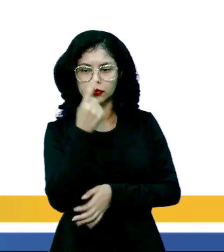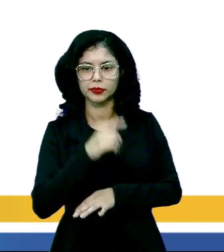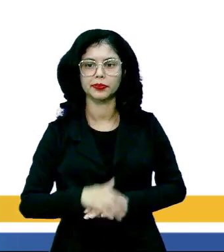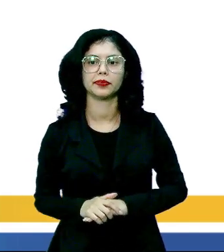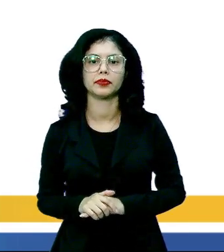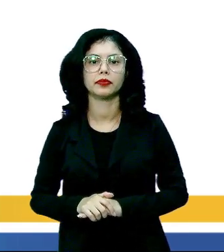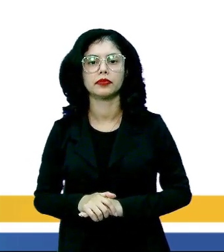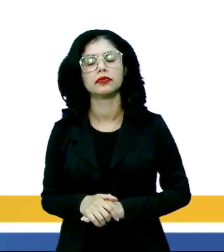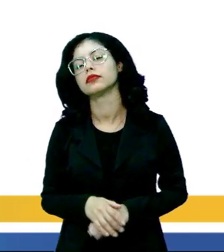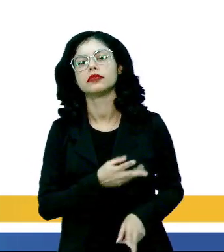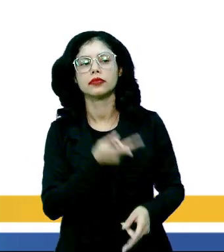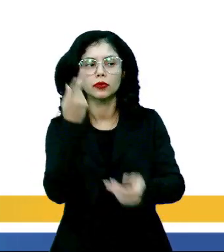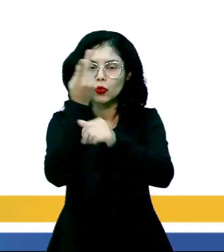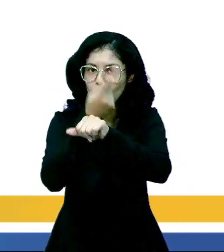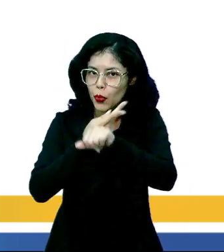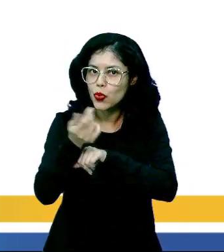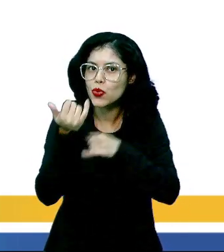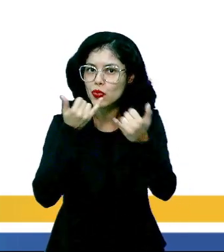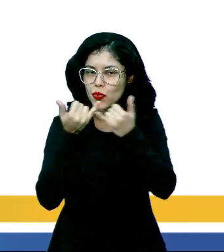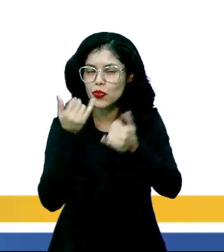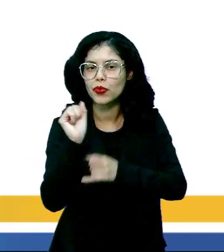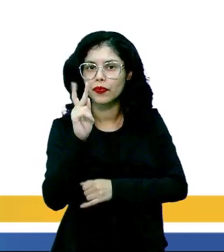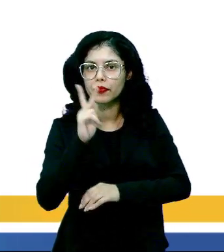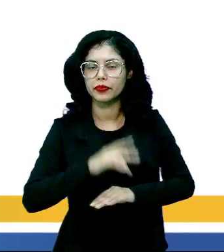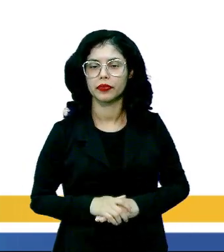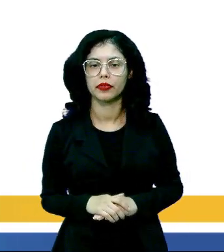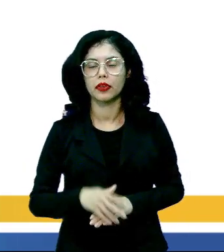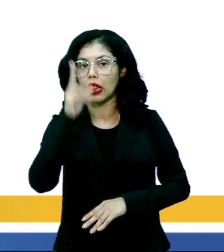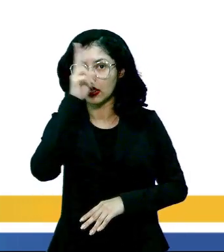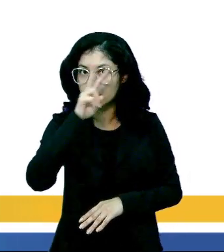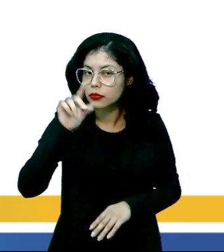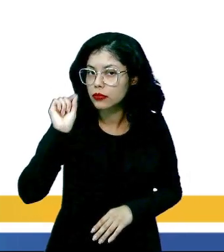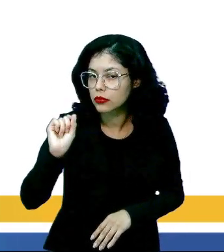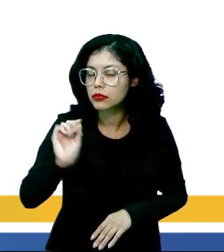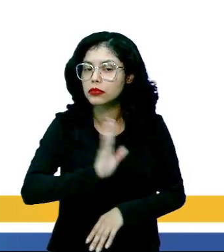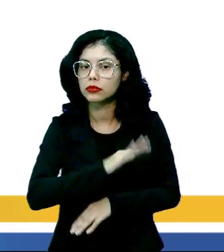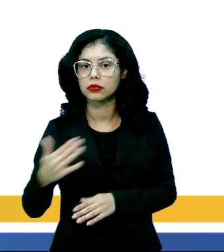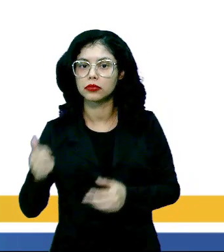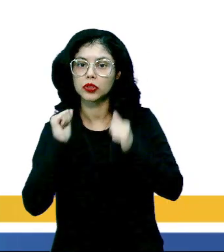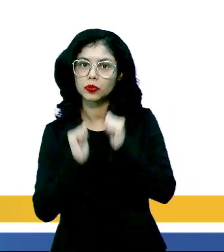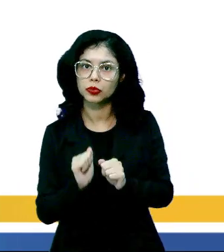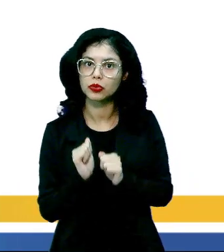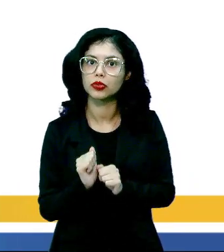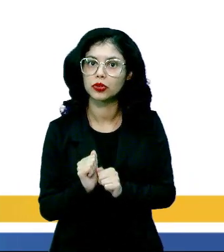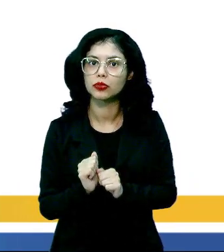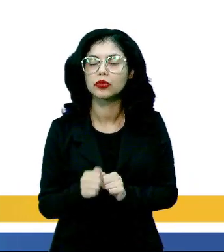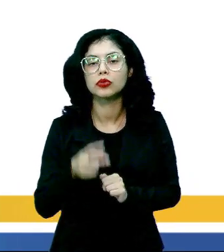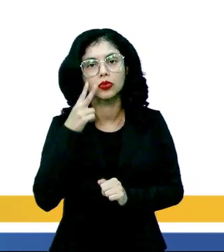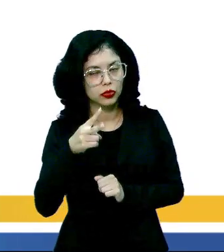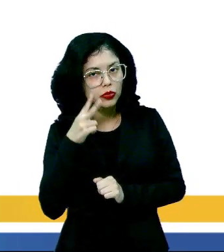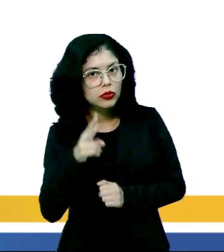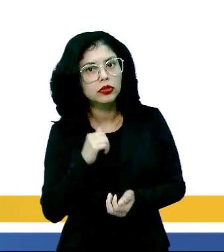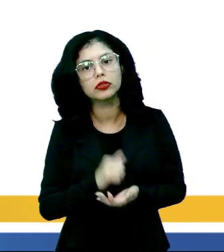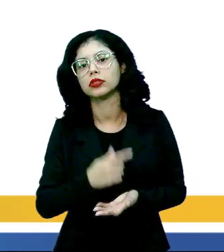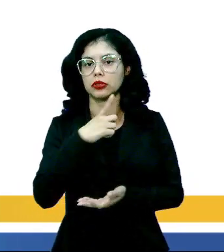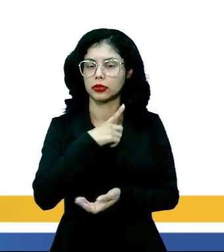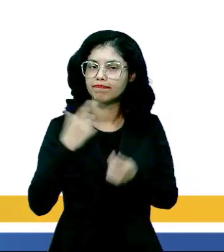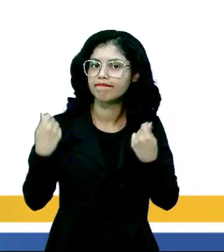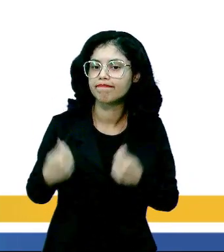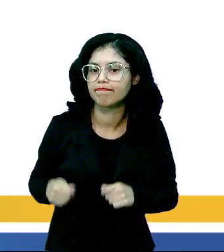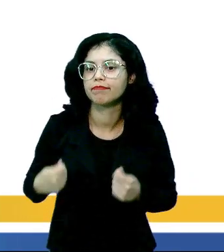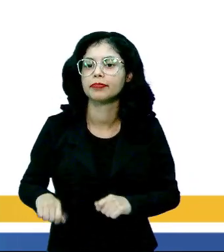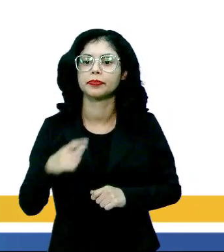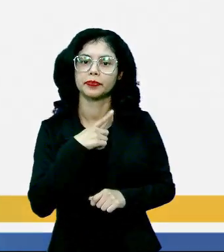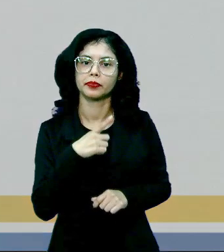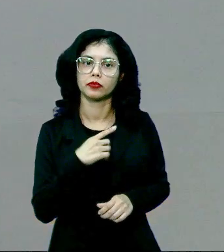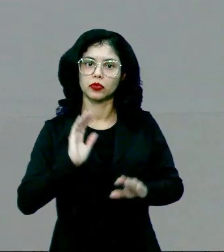vamos procurar essas informações né galinha lembrando que quando a gente podemos afirmar né tem que